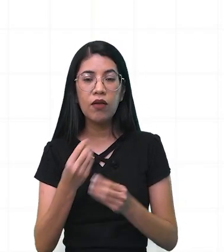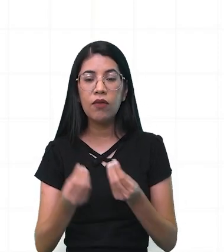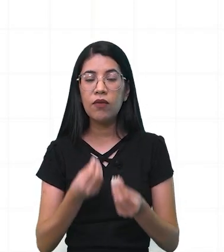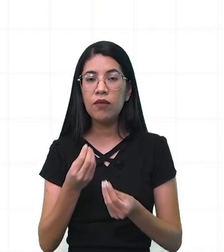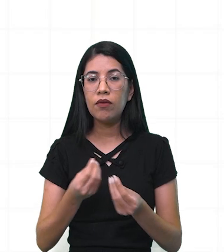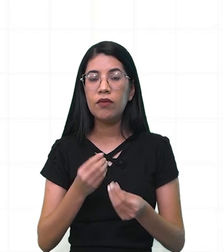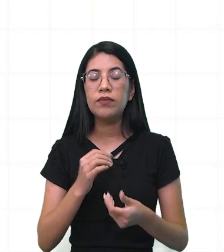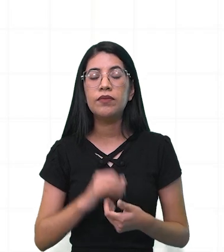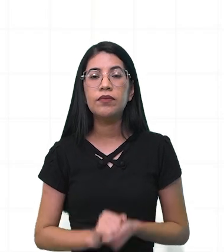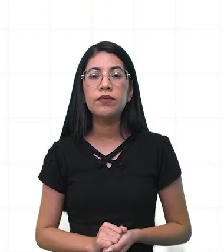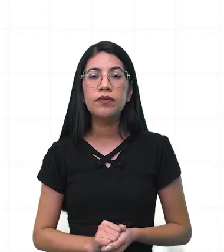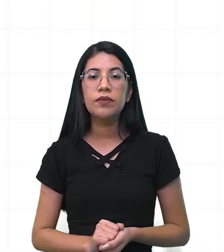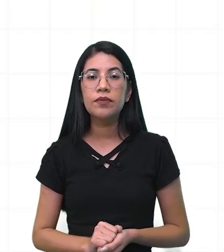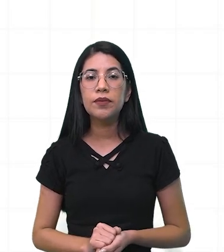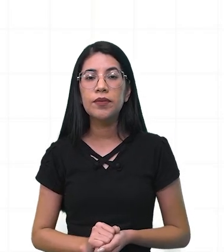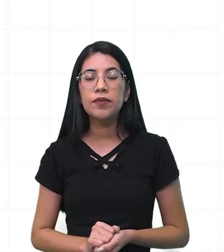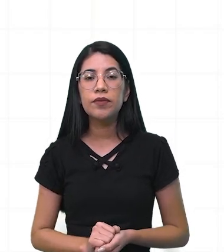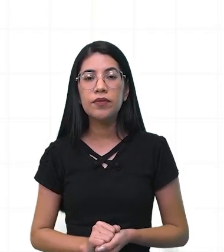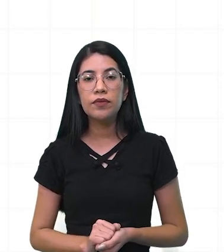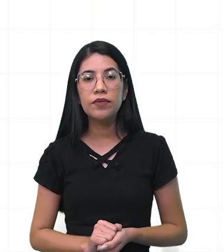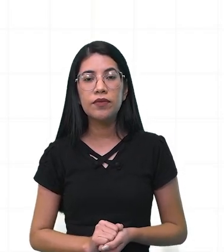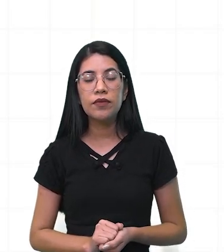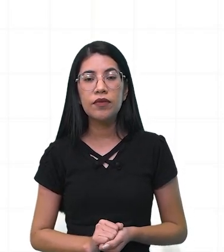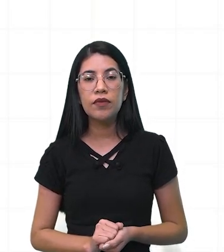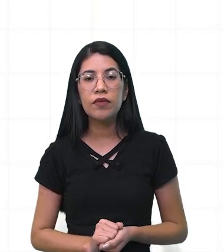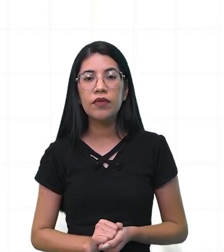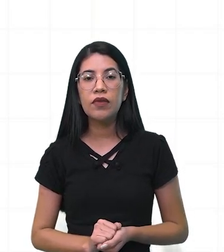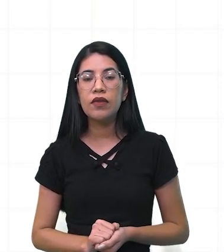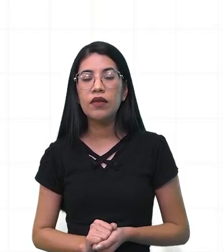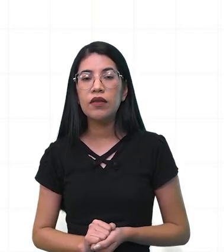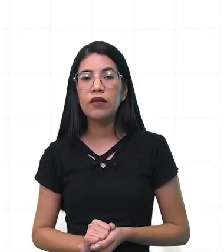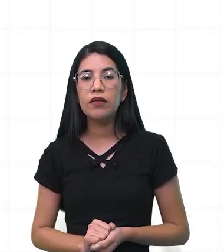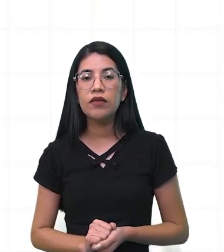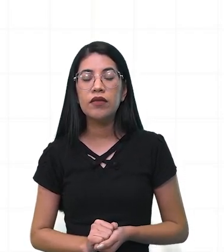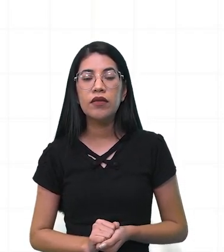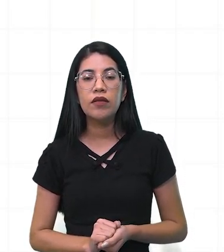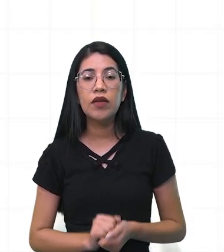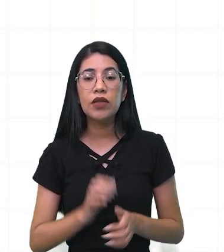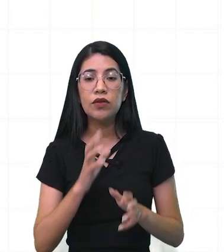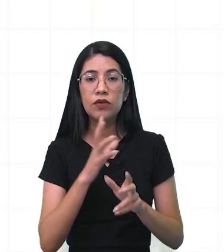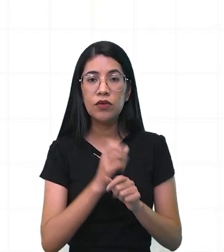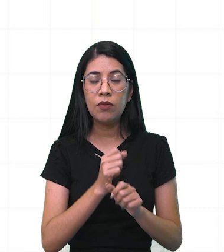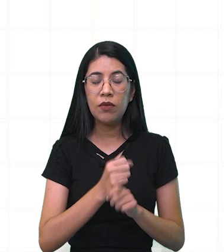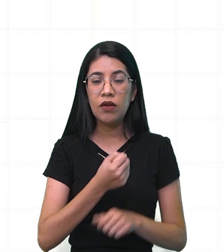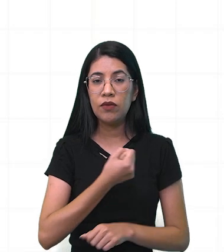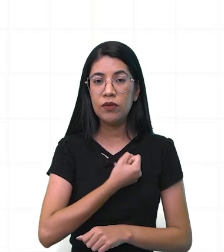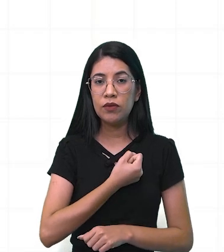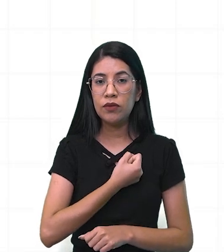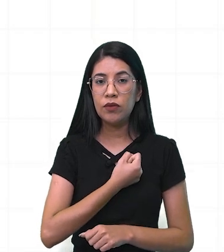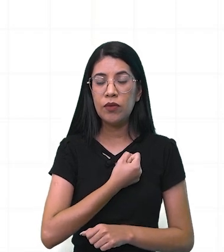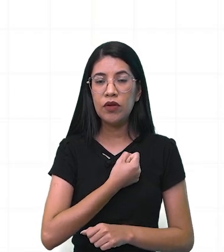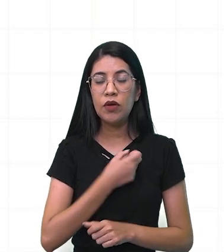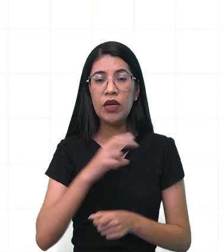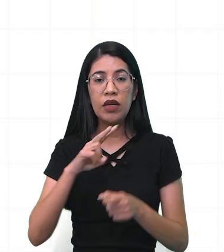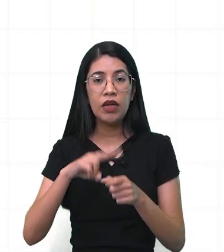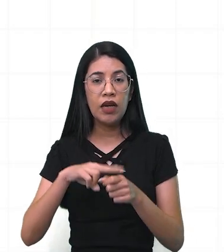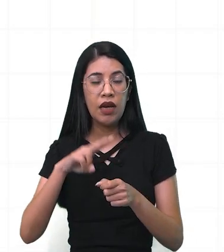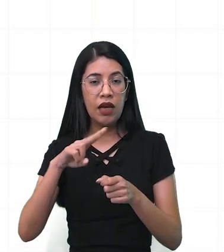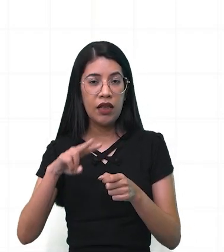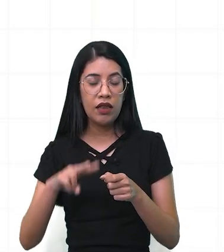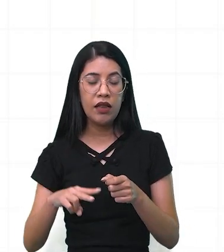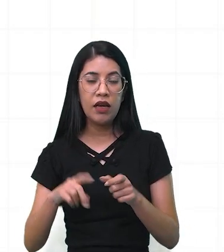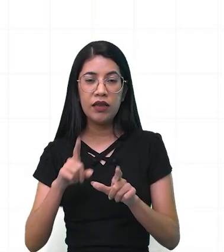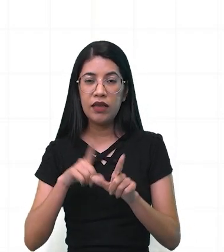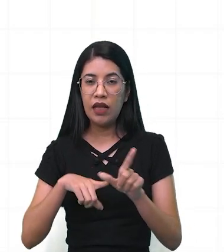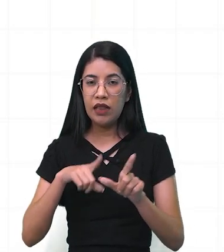faço a soma, professora? Você vai somar o coeficiente e a parte literal, que é chamada de